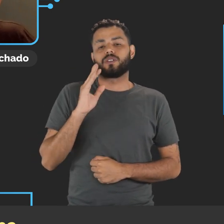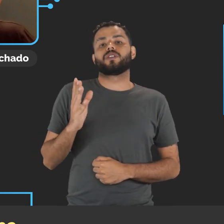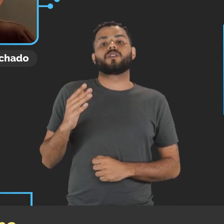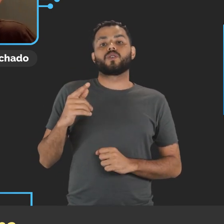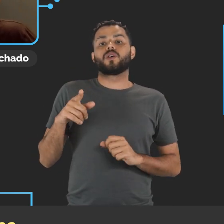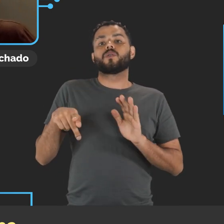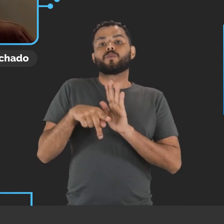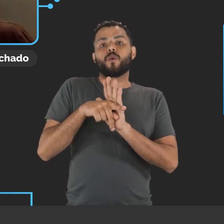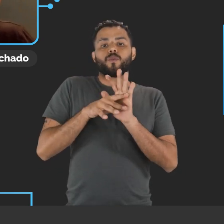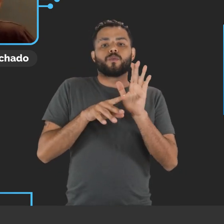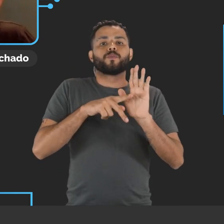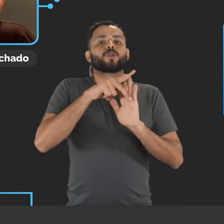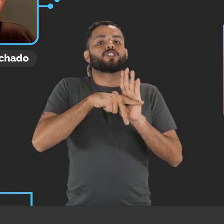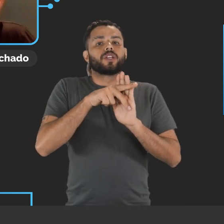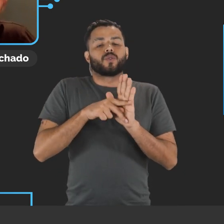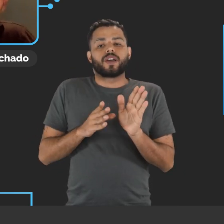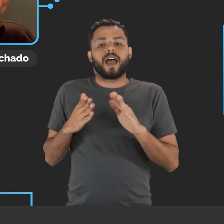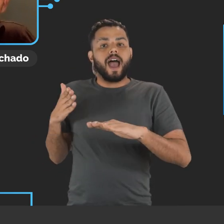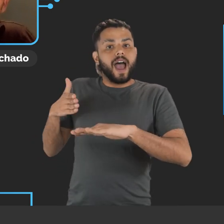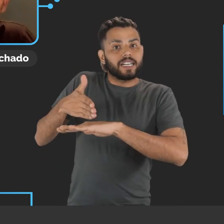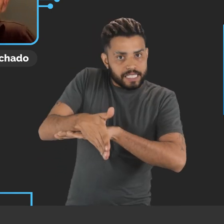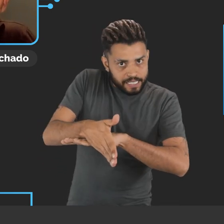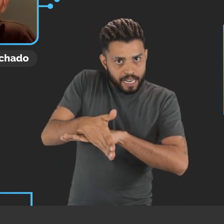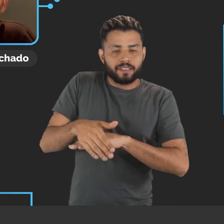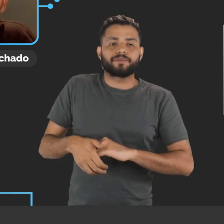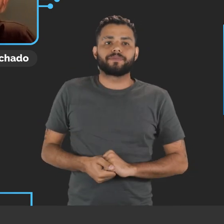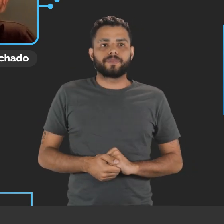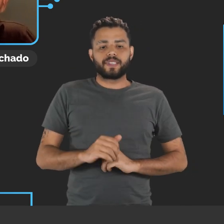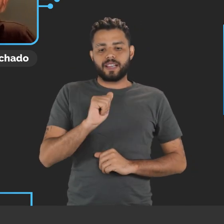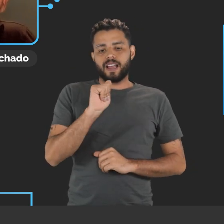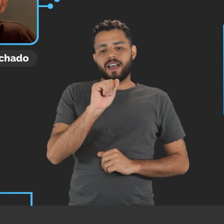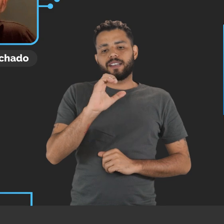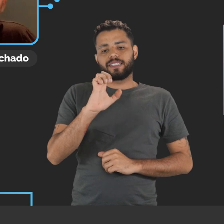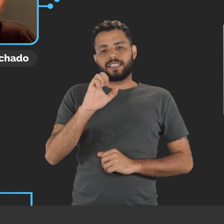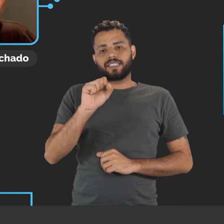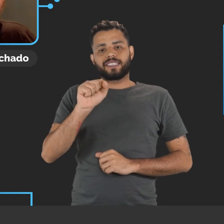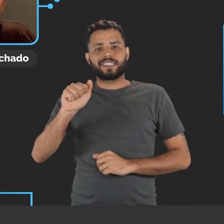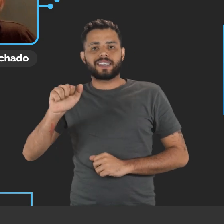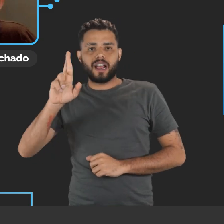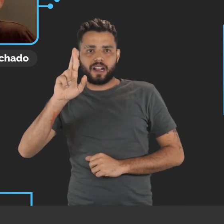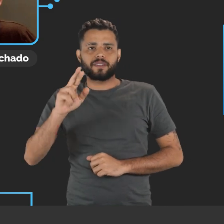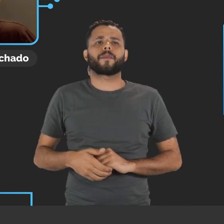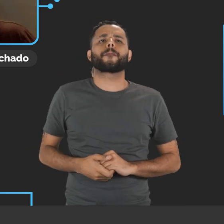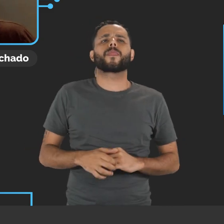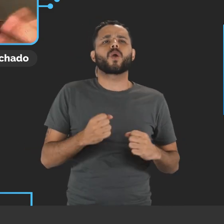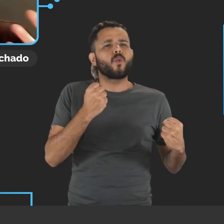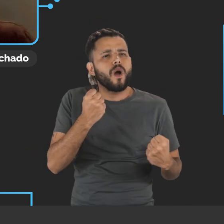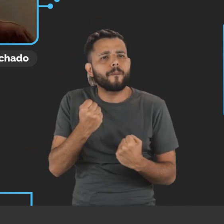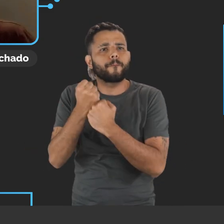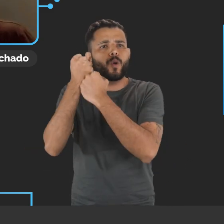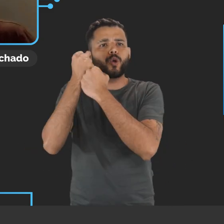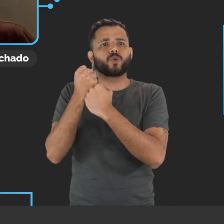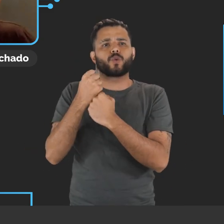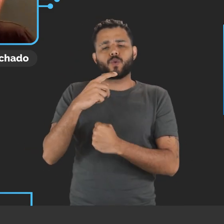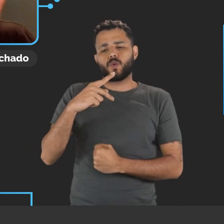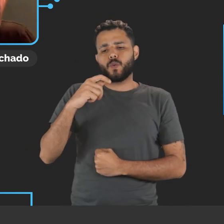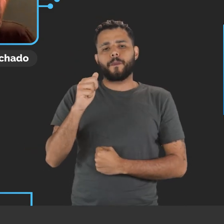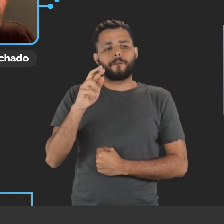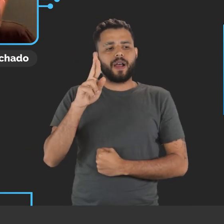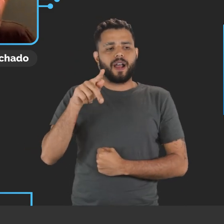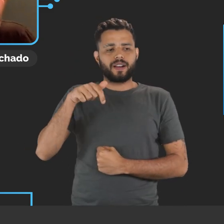aqui no Parque Tecnológico, de onde eu estou falando hoje, com apoio incrível do